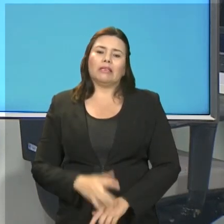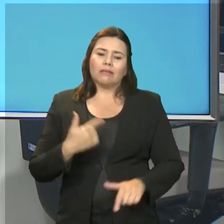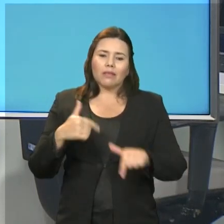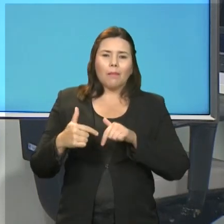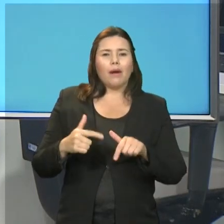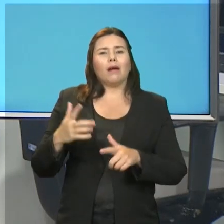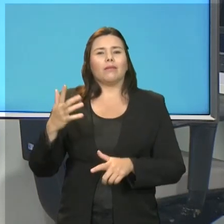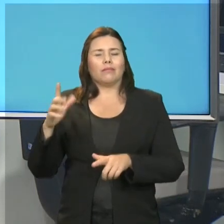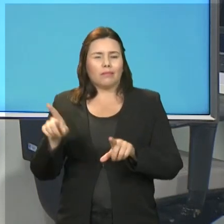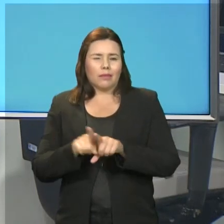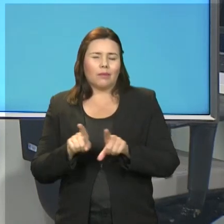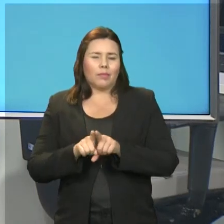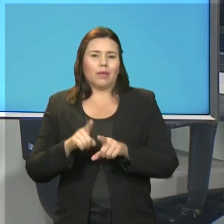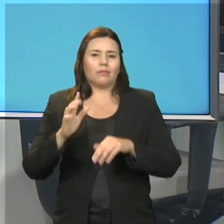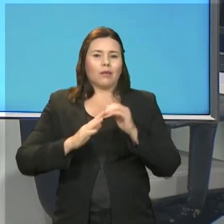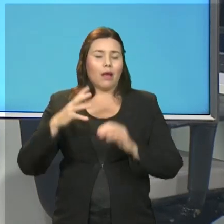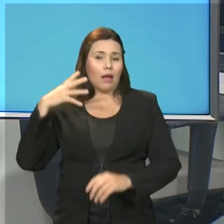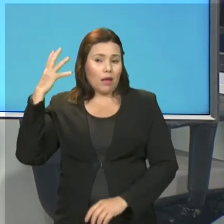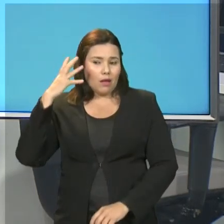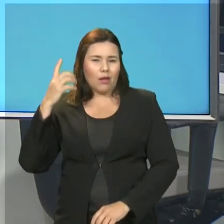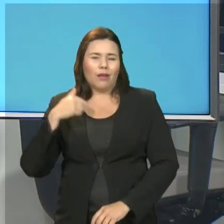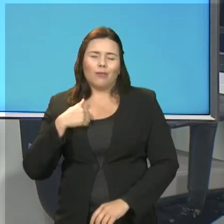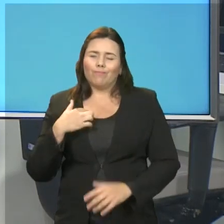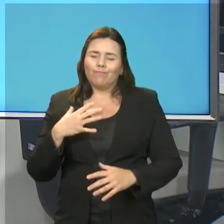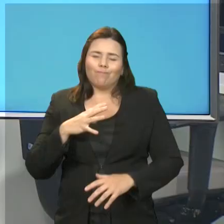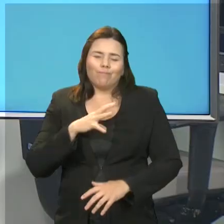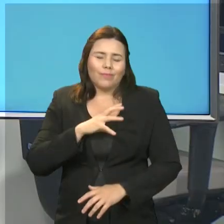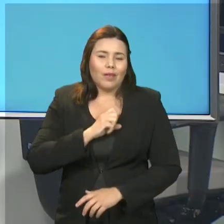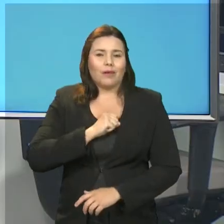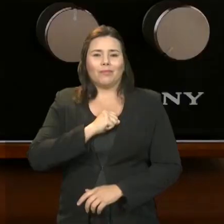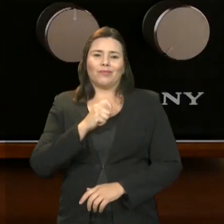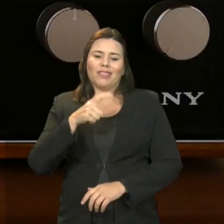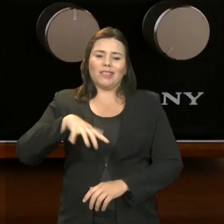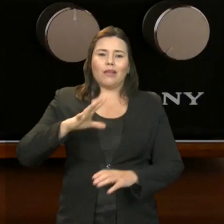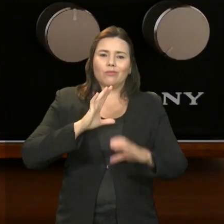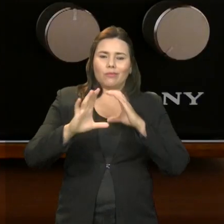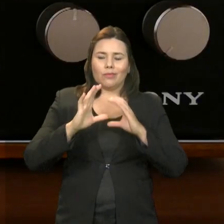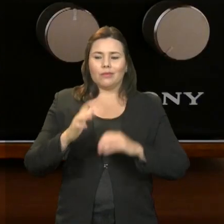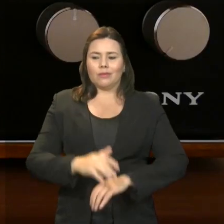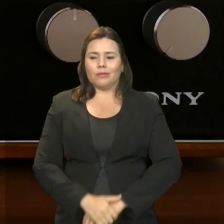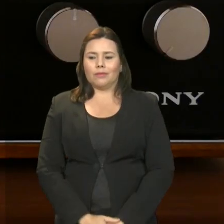radialista é uma das partes mais apaixonantes da área de comunicação.